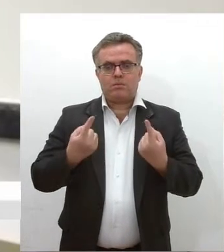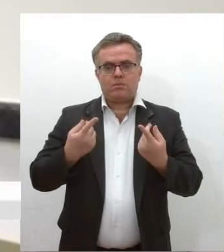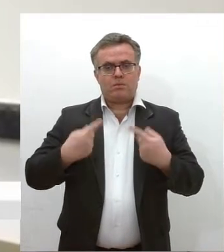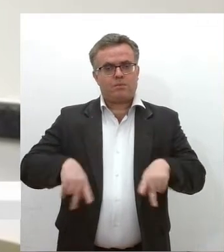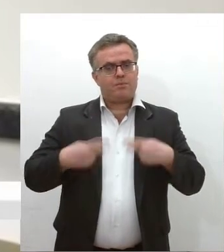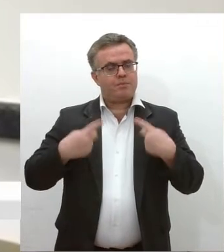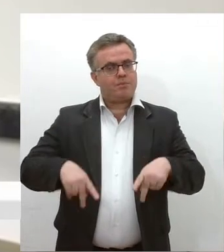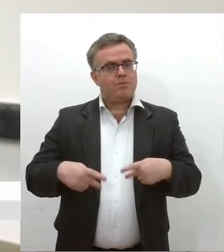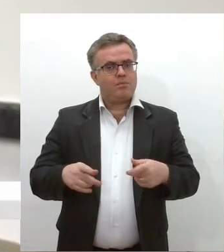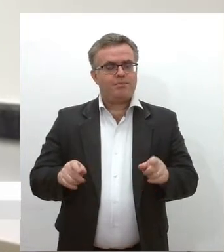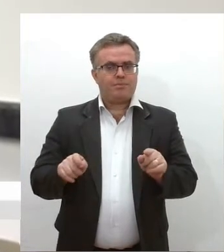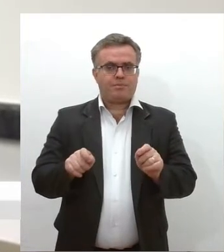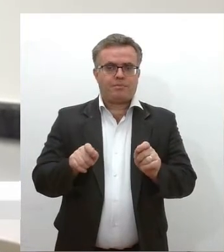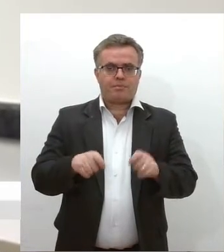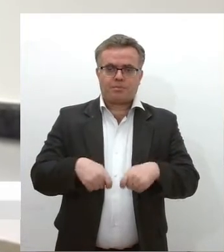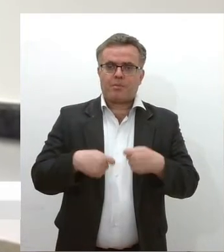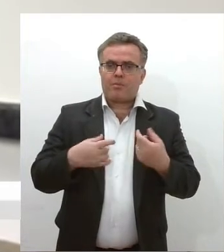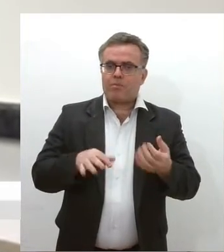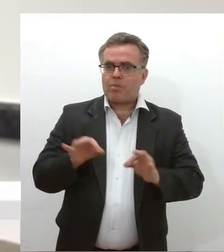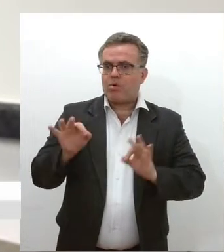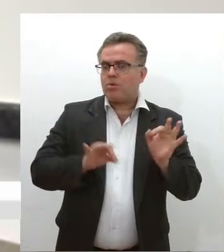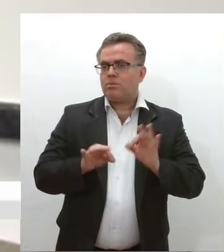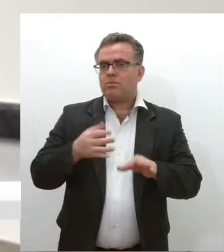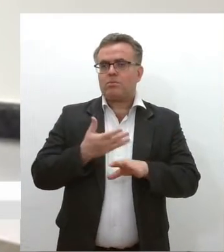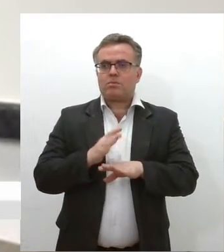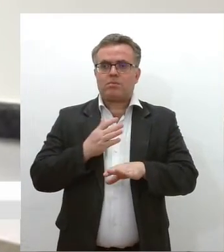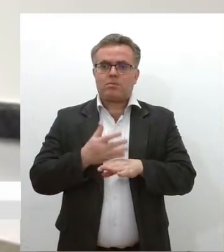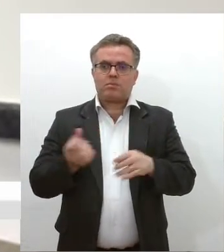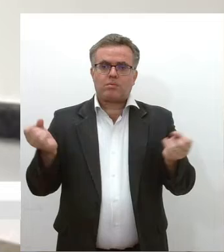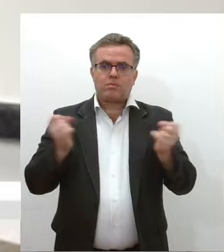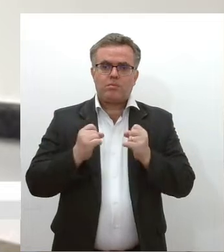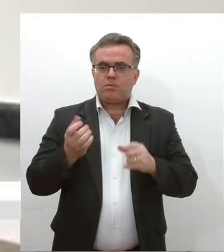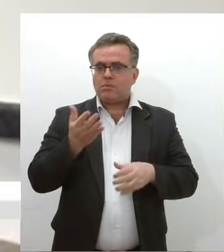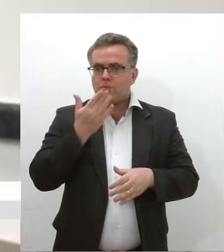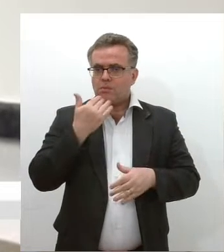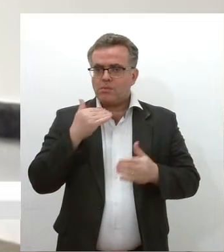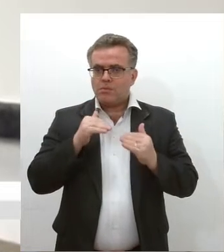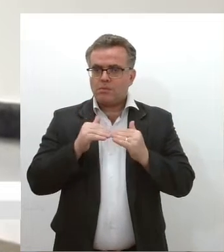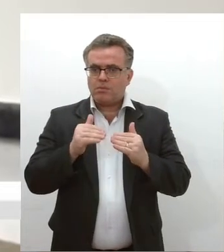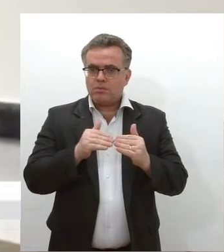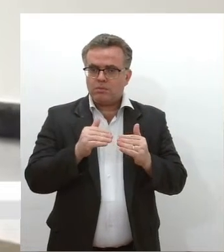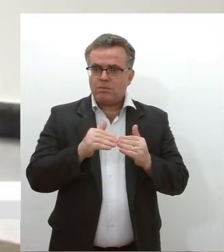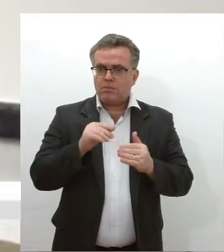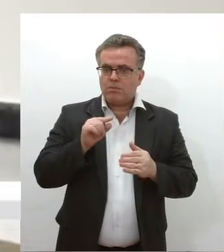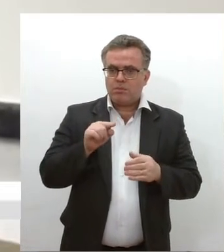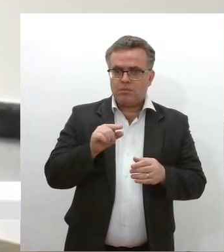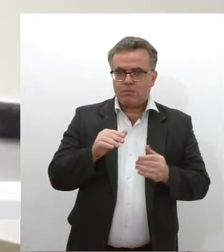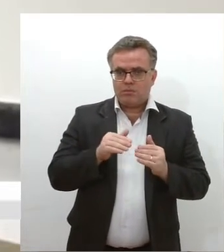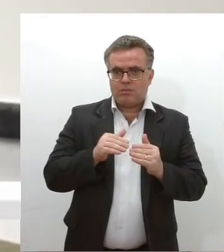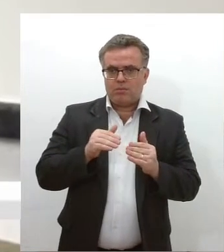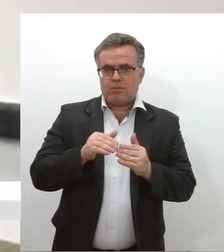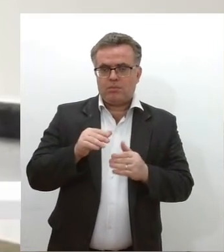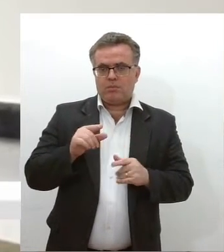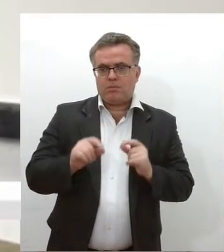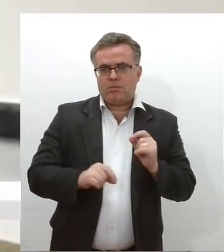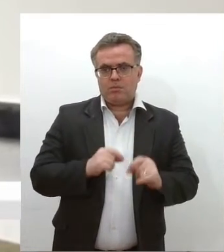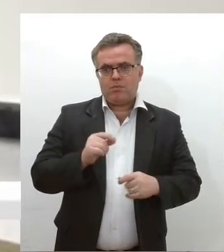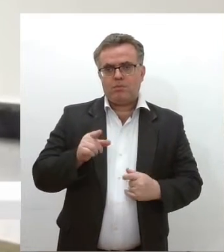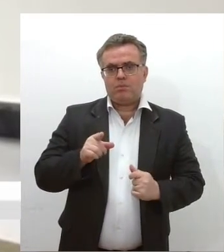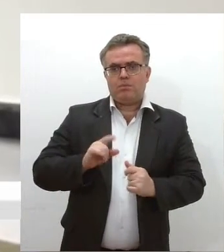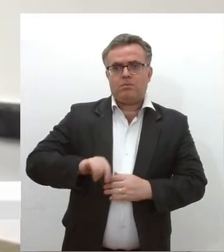pode planejar um treino, uma alimentação, de acordo com o seu ciclo menstrual também, para você otimizar e